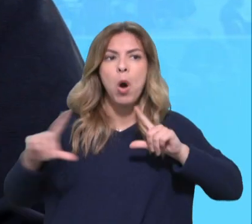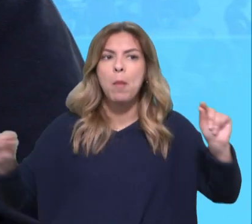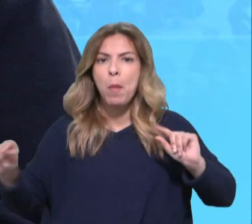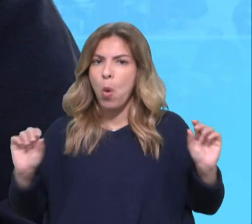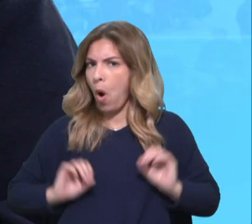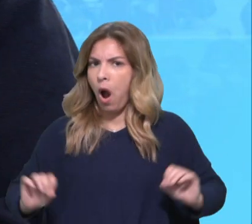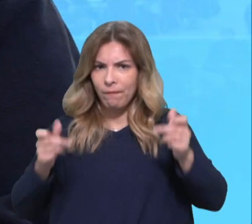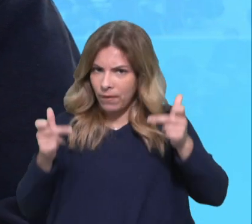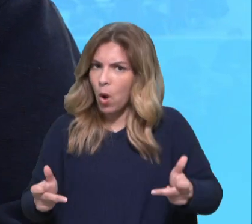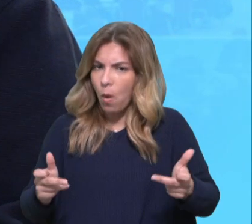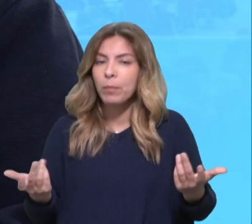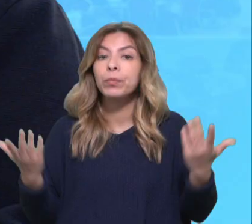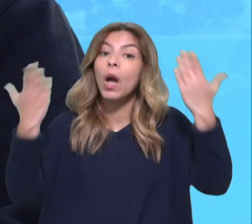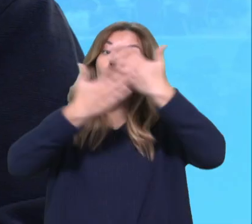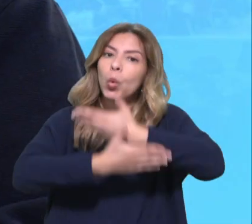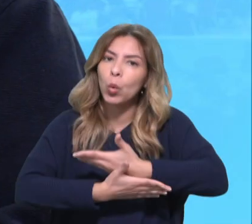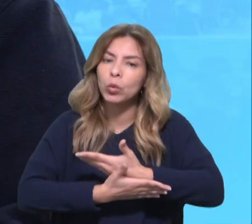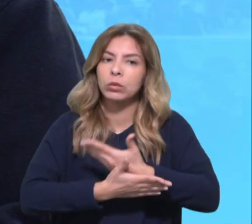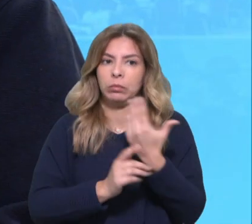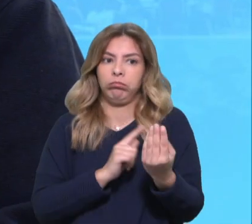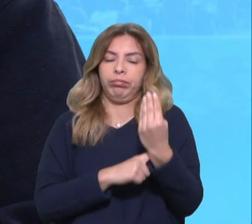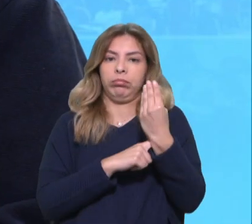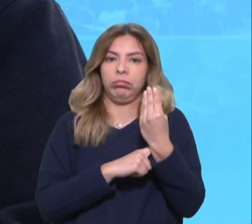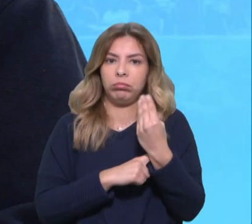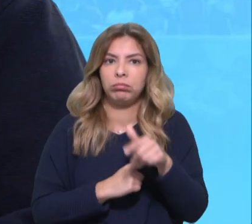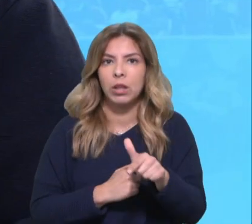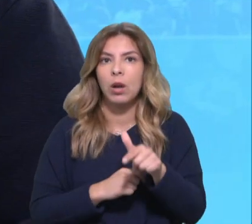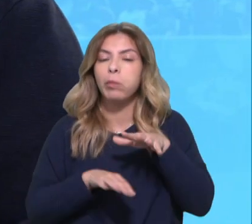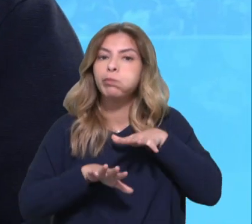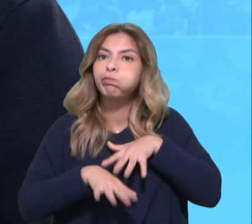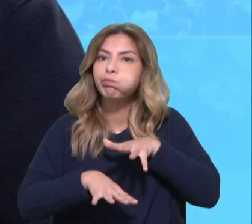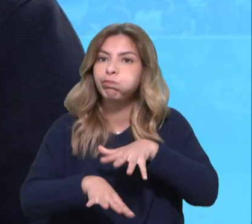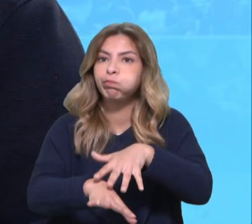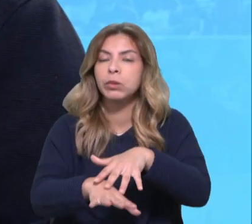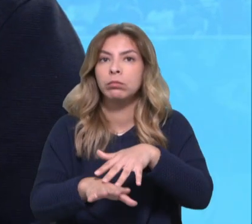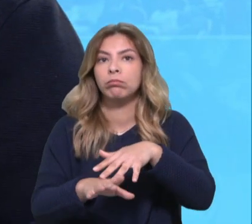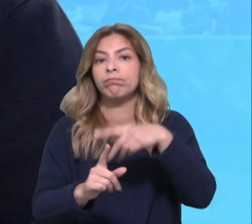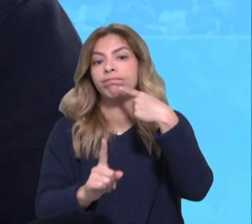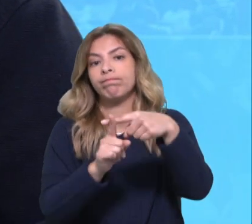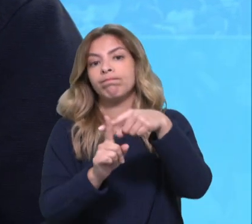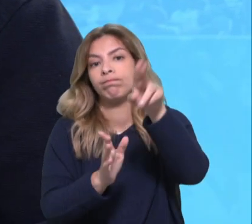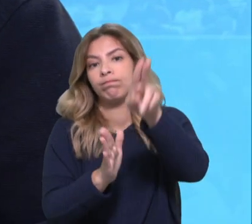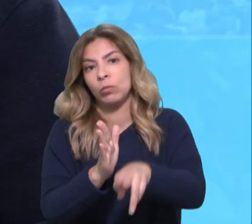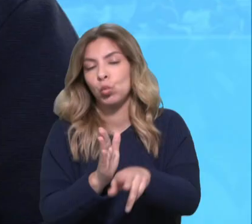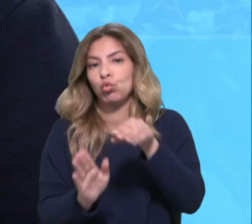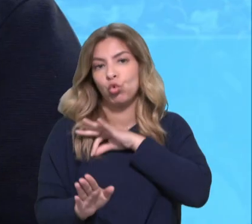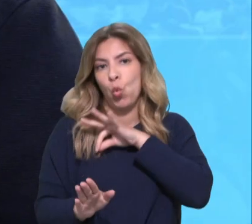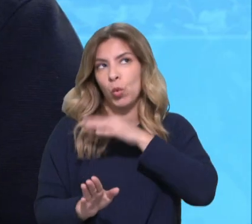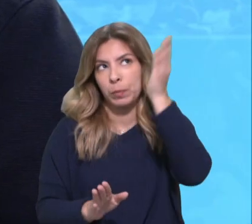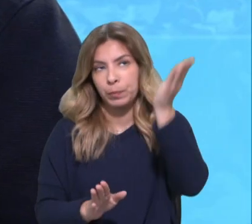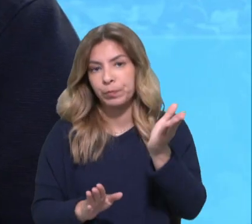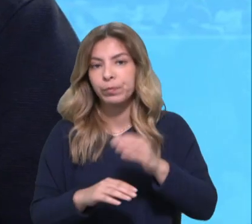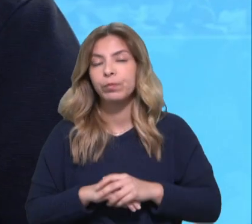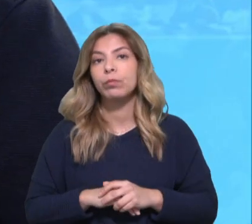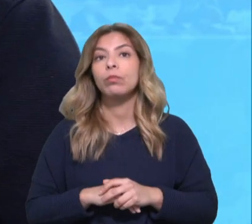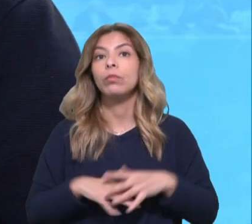noite, temos a procissão mais icónica que há, que é a procissão do enterro do Senhor. Portanto, a luz pública